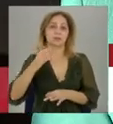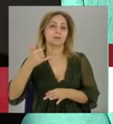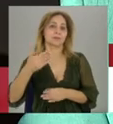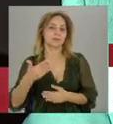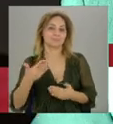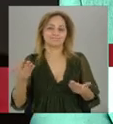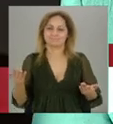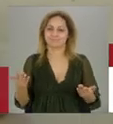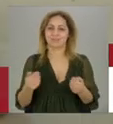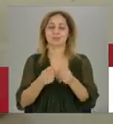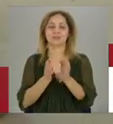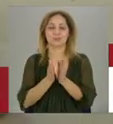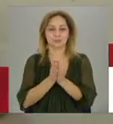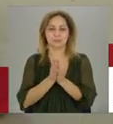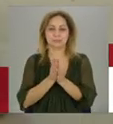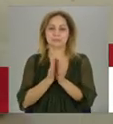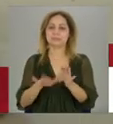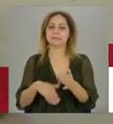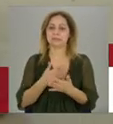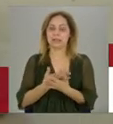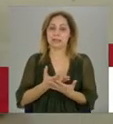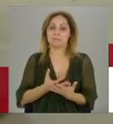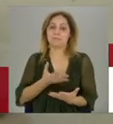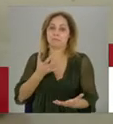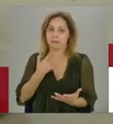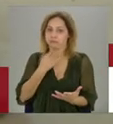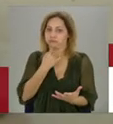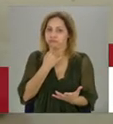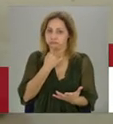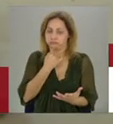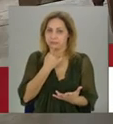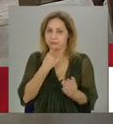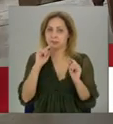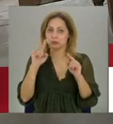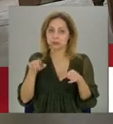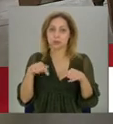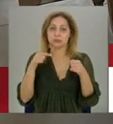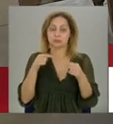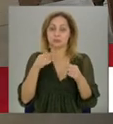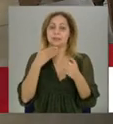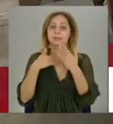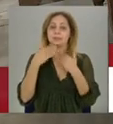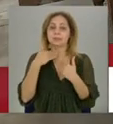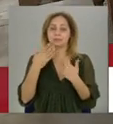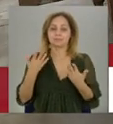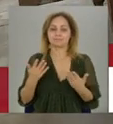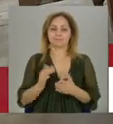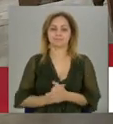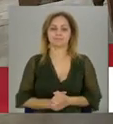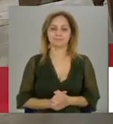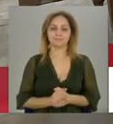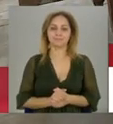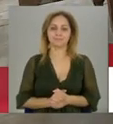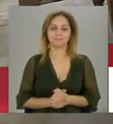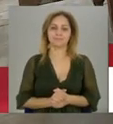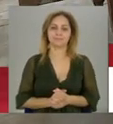isto, obviamente, que nos vai causar um impacto muito grande a nível depois de encomendas que nos chegam por essa